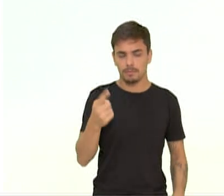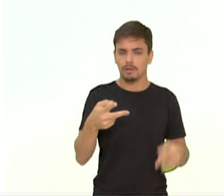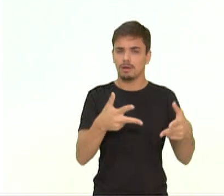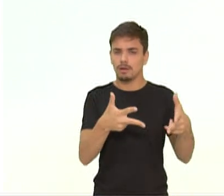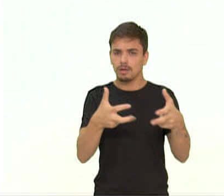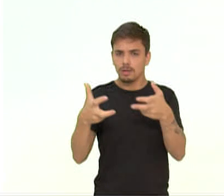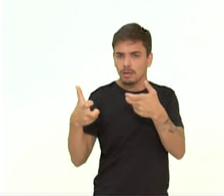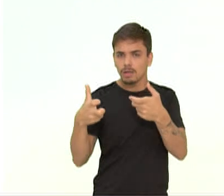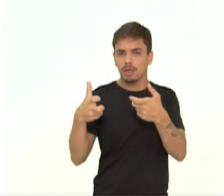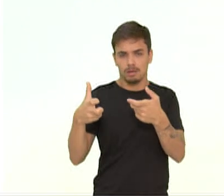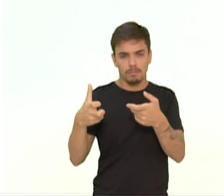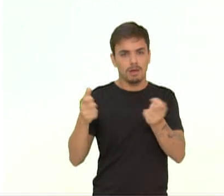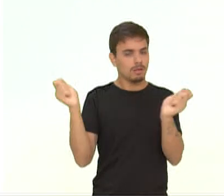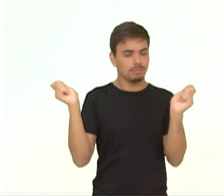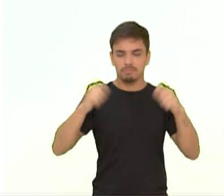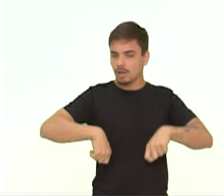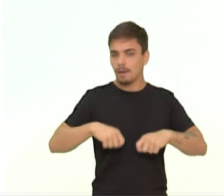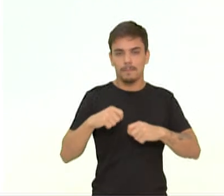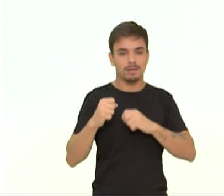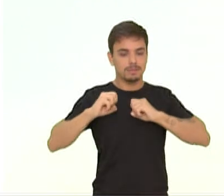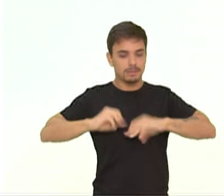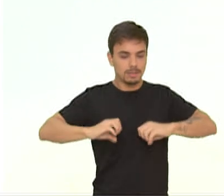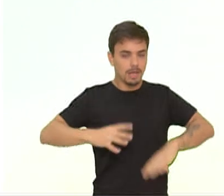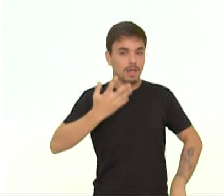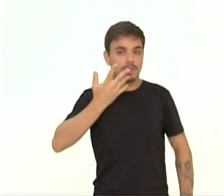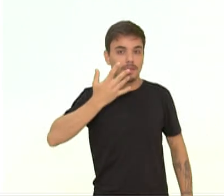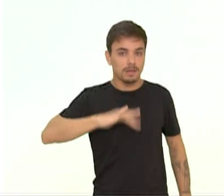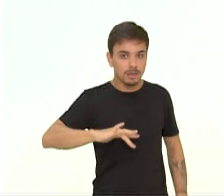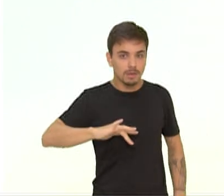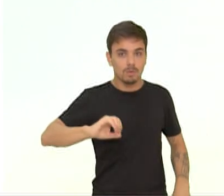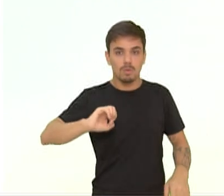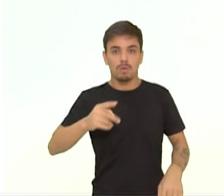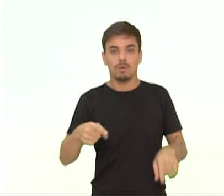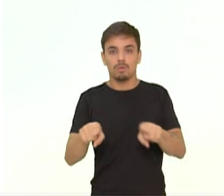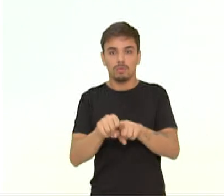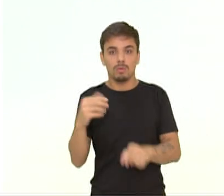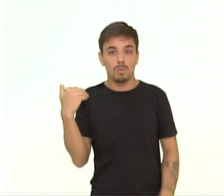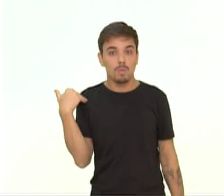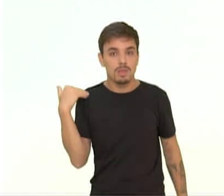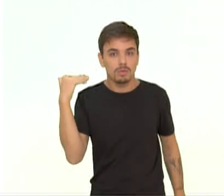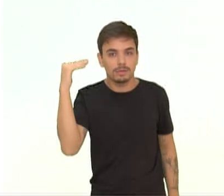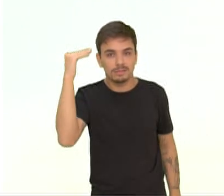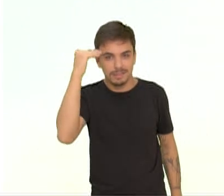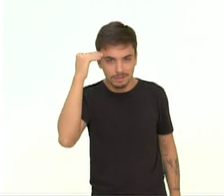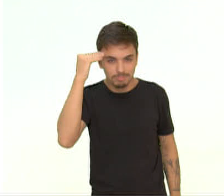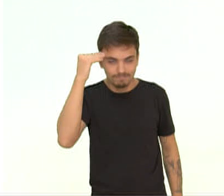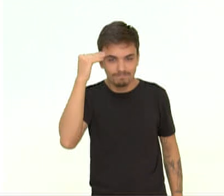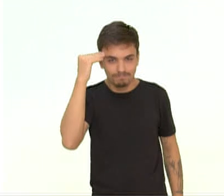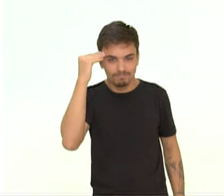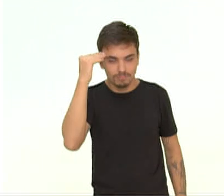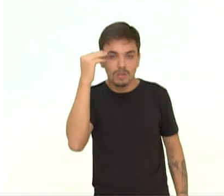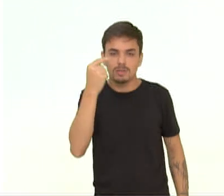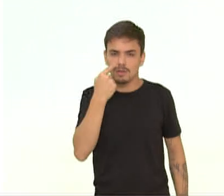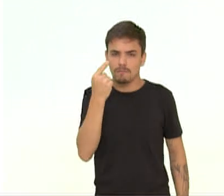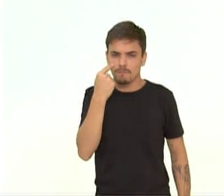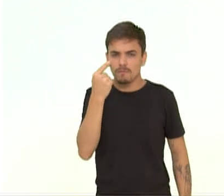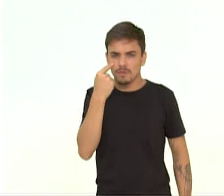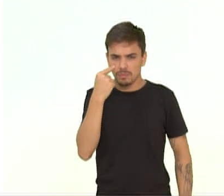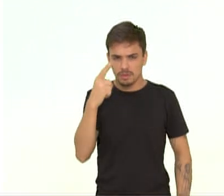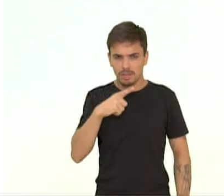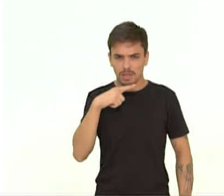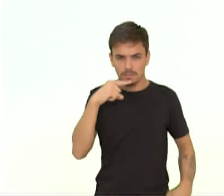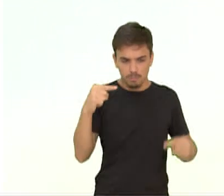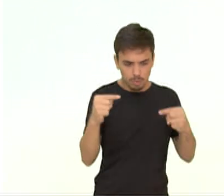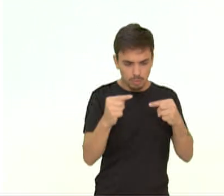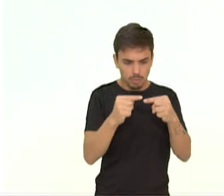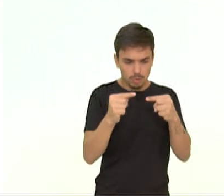são capazes de ensinar nada para crianças ou adolescentes. Veja que o conectivo ali ele